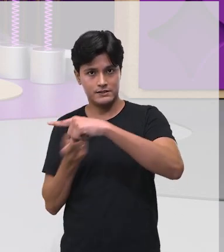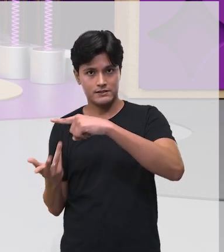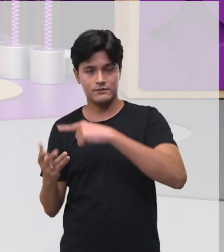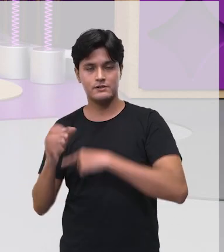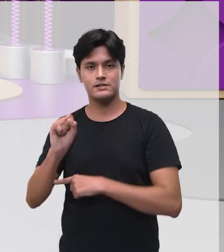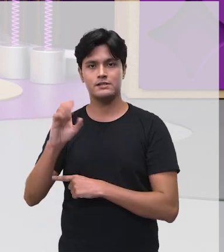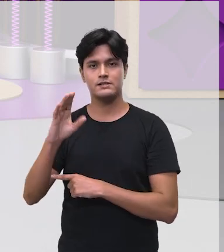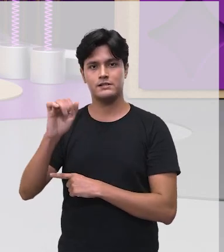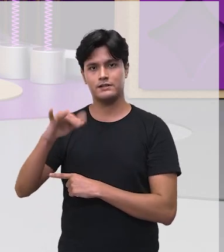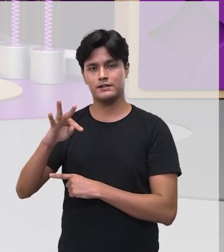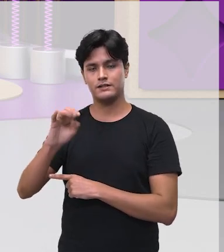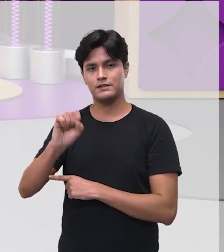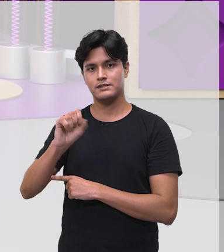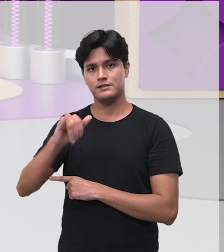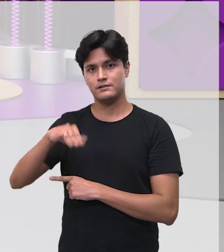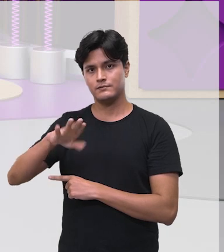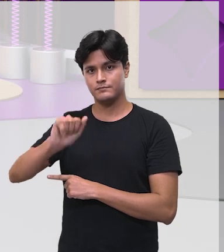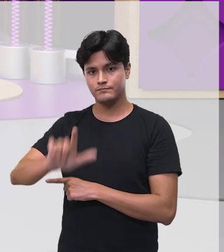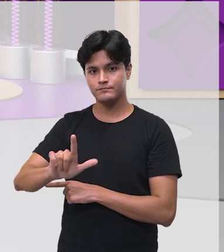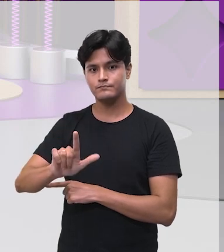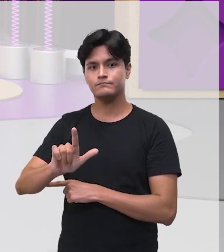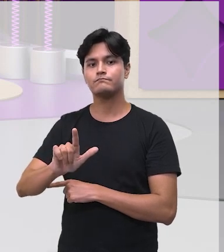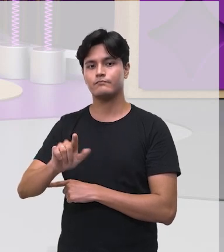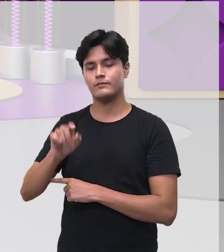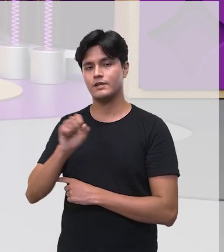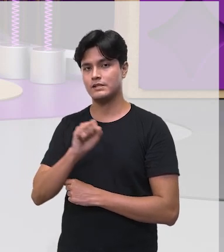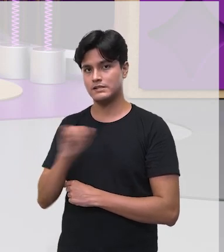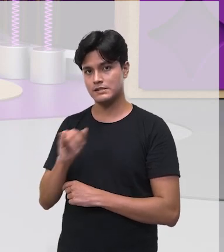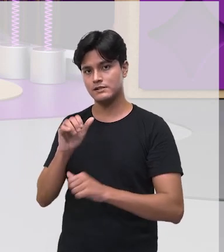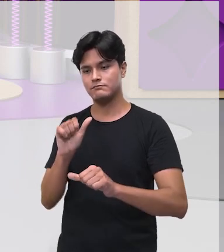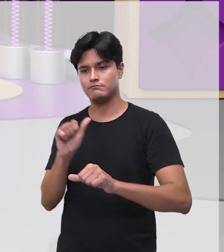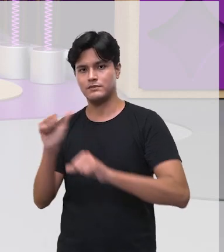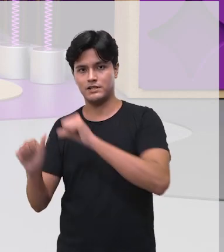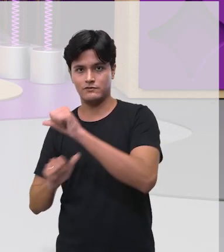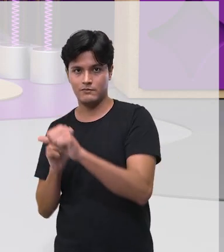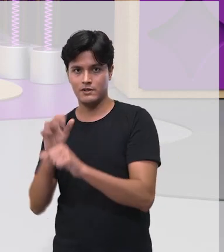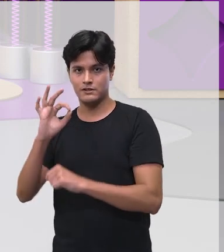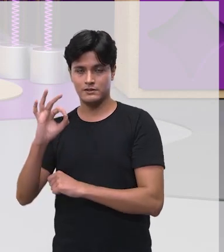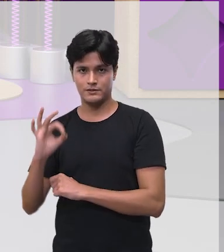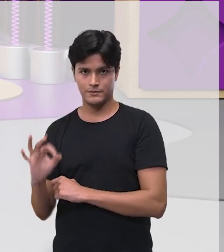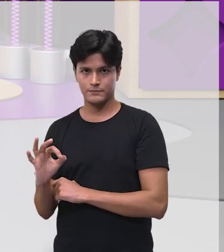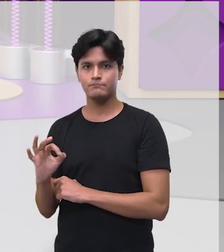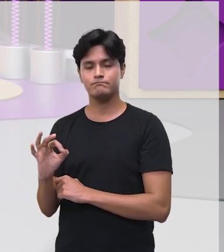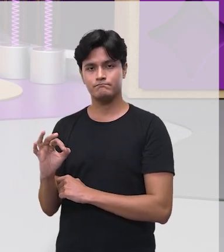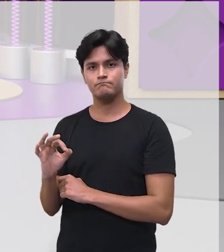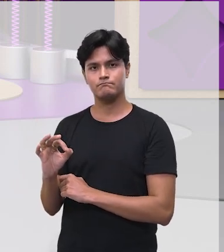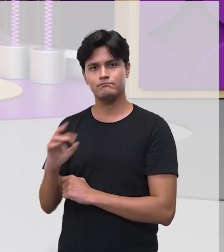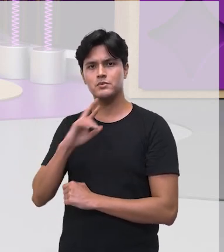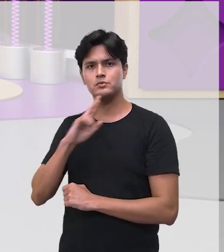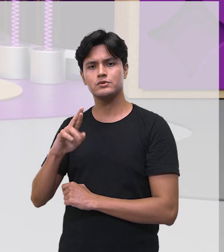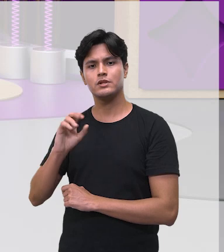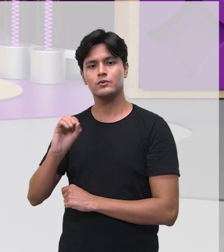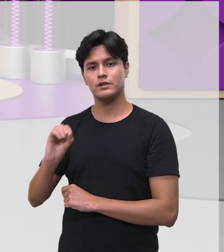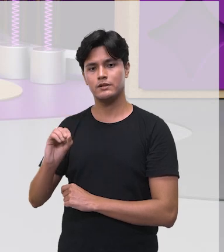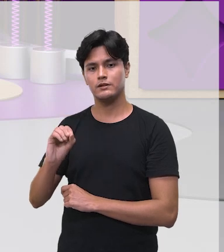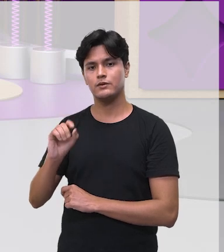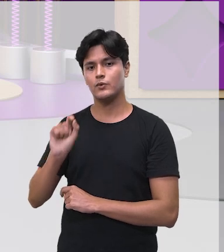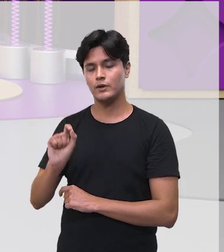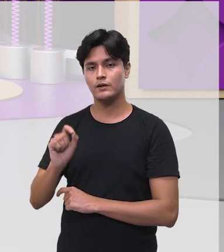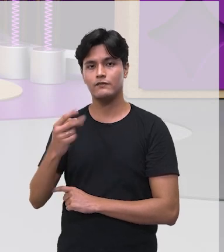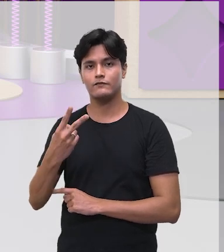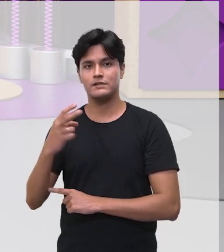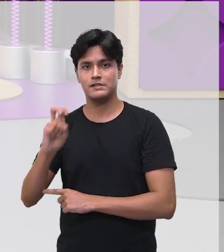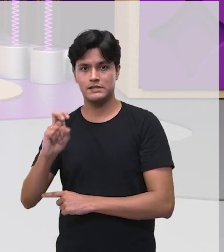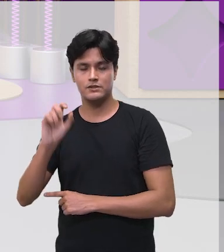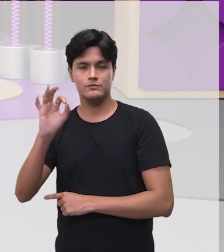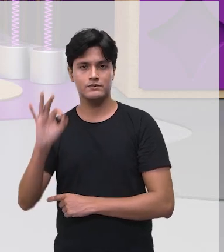fração centesimal transformada em taxa vira os 25%, tá bom? Então